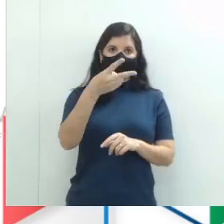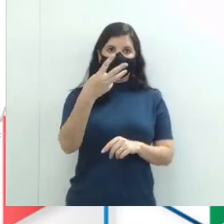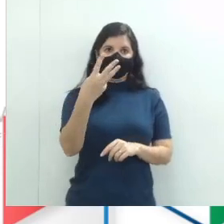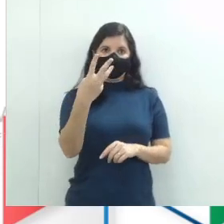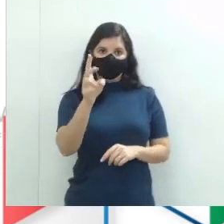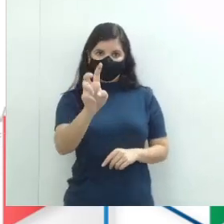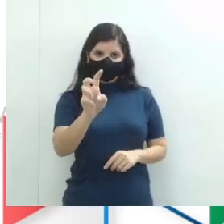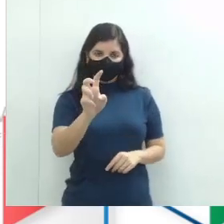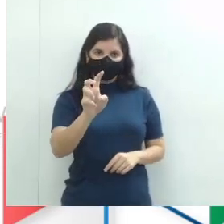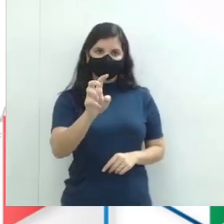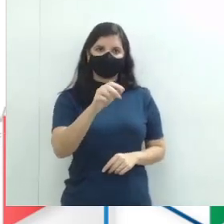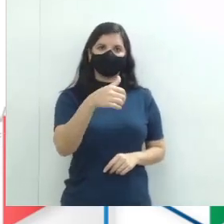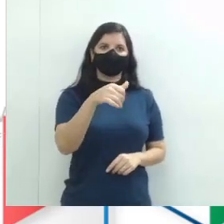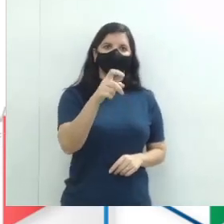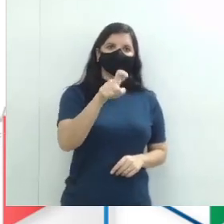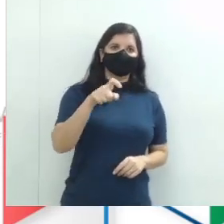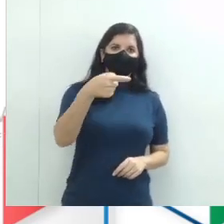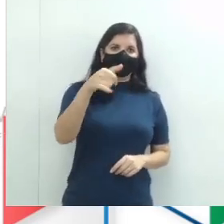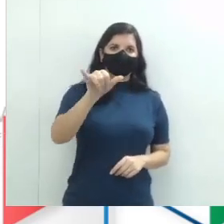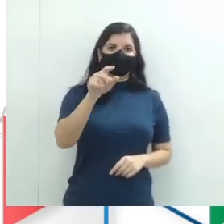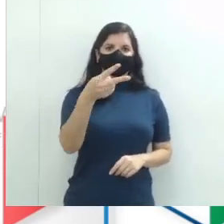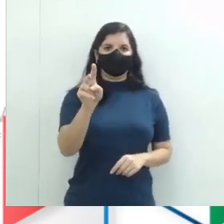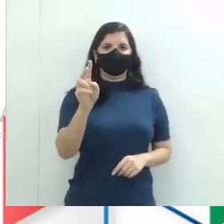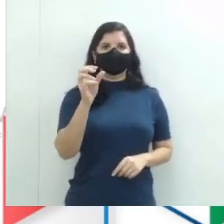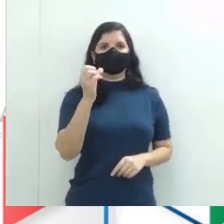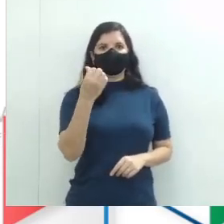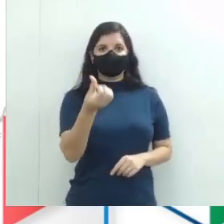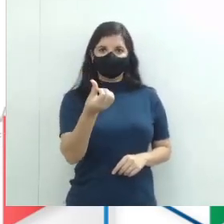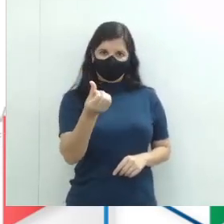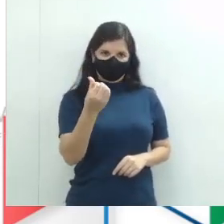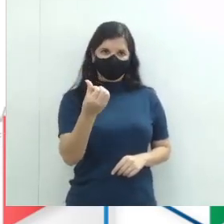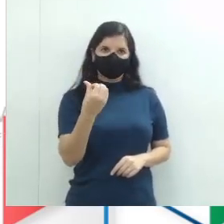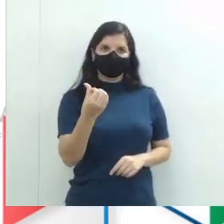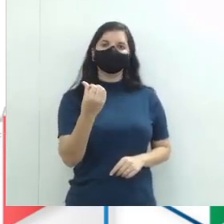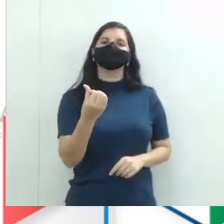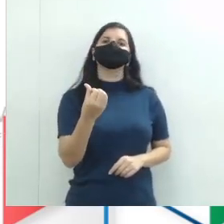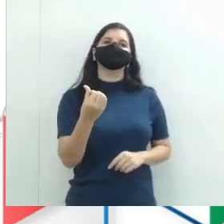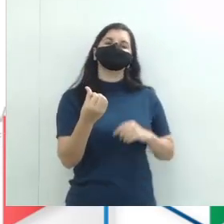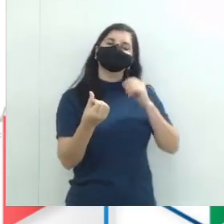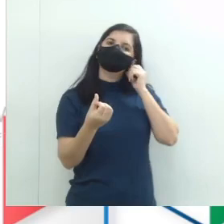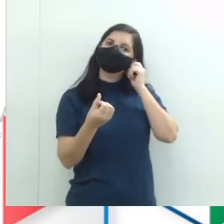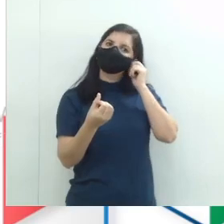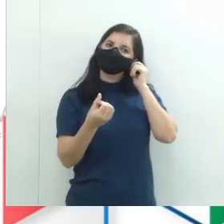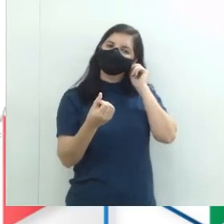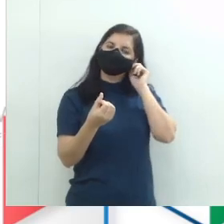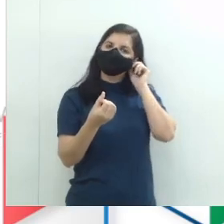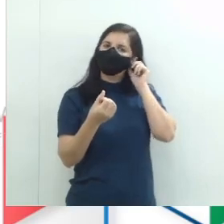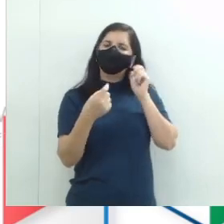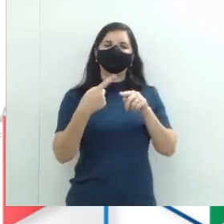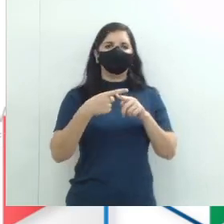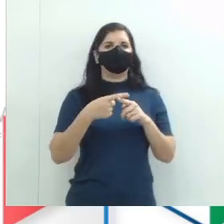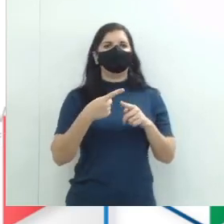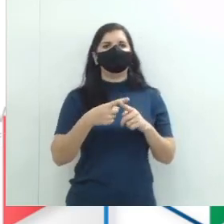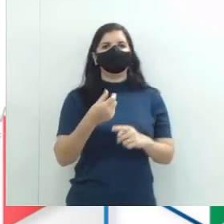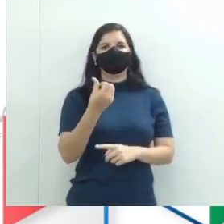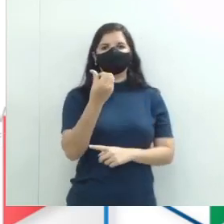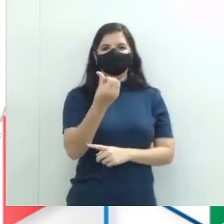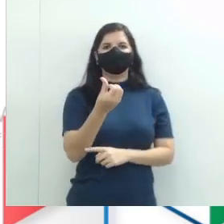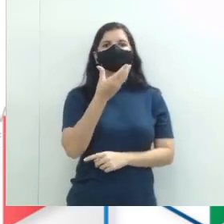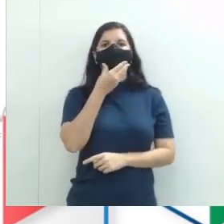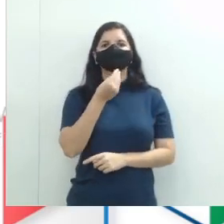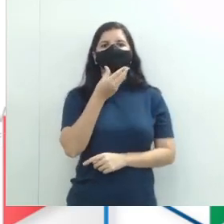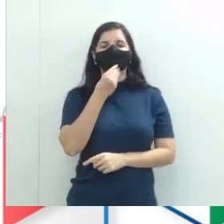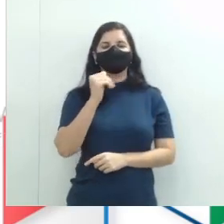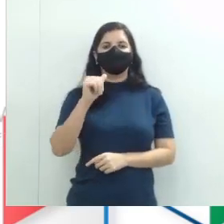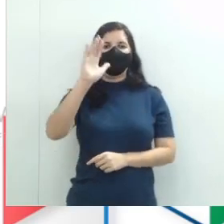como eu mostrei, e x menos y igual a 6, tá? E aí, por quê? Porque eu tenho 6 meninos